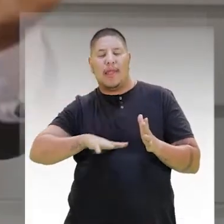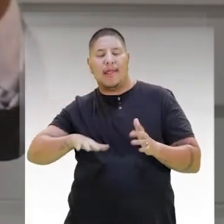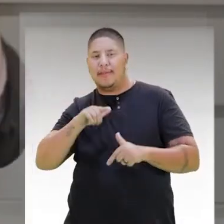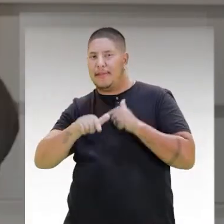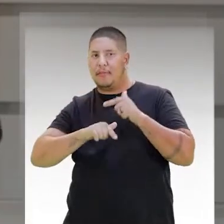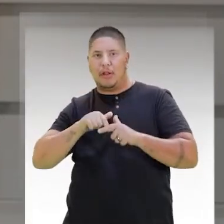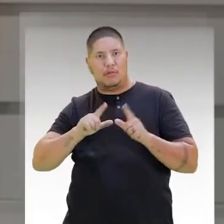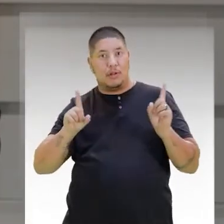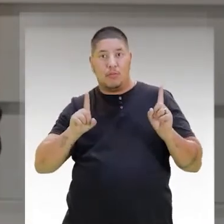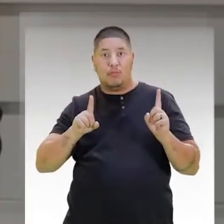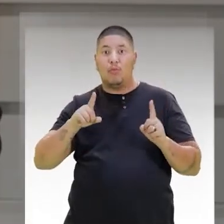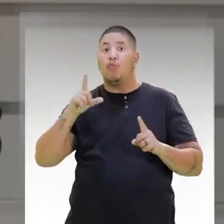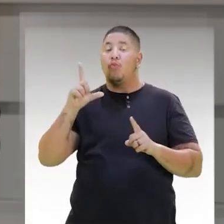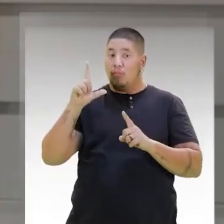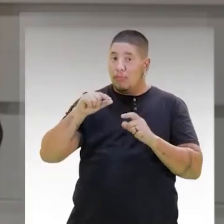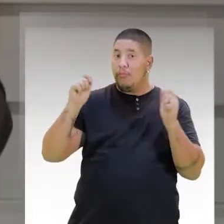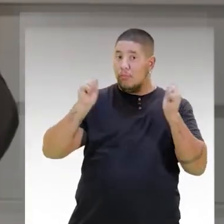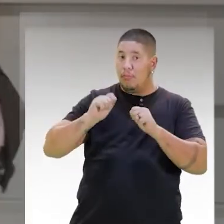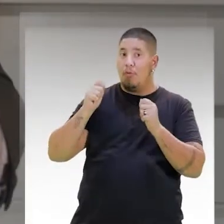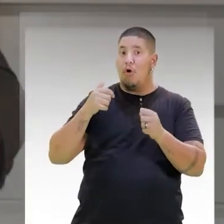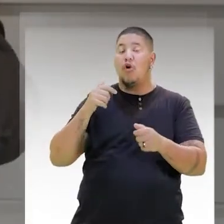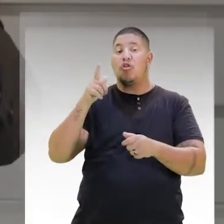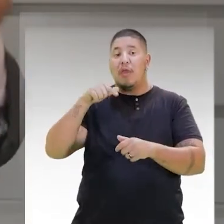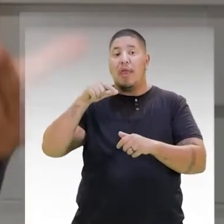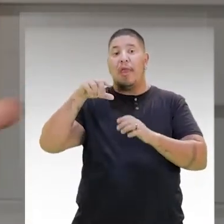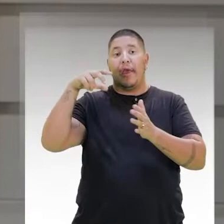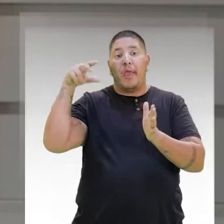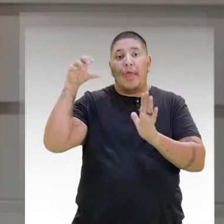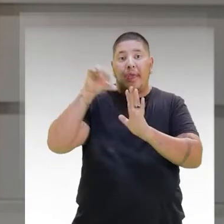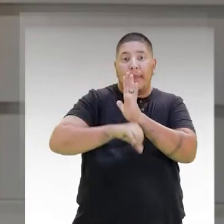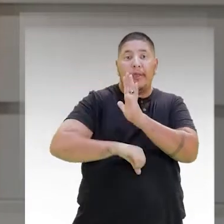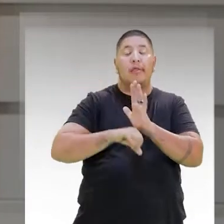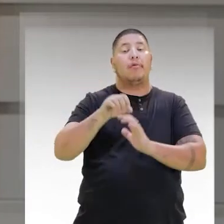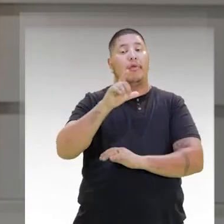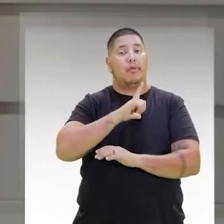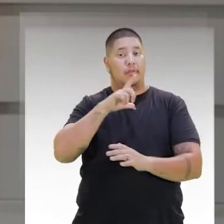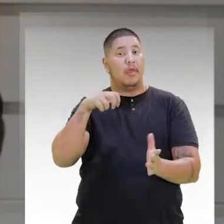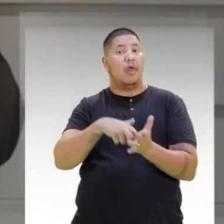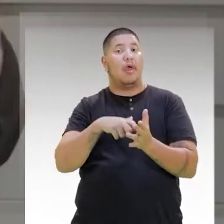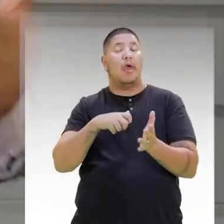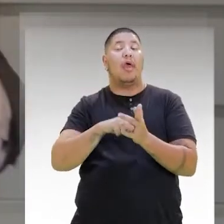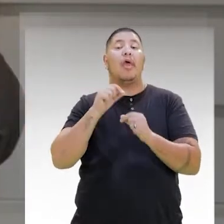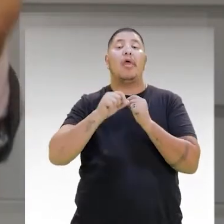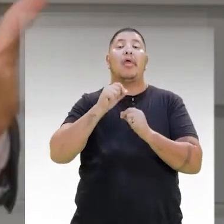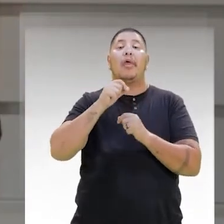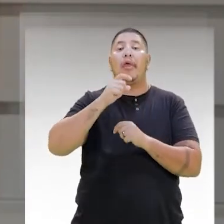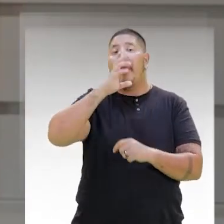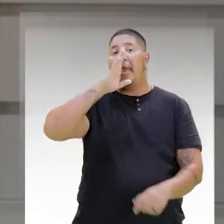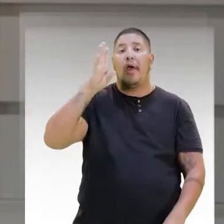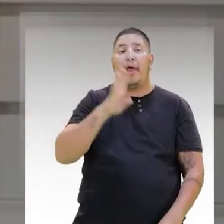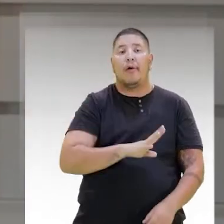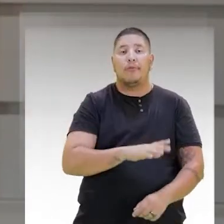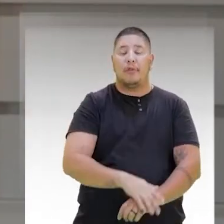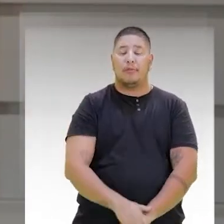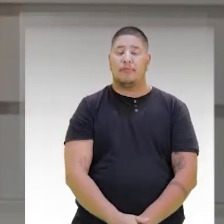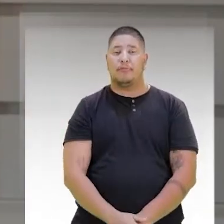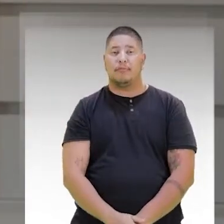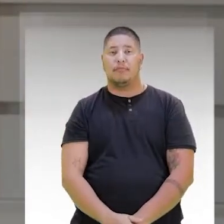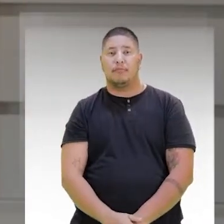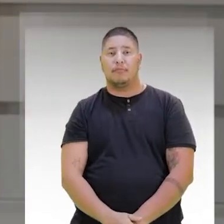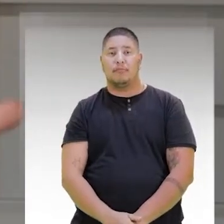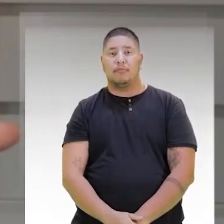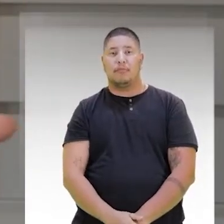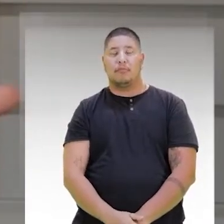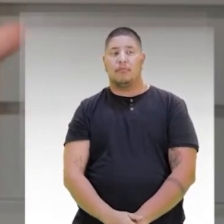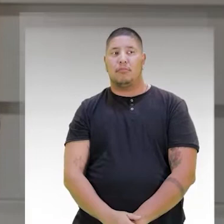não. O assédio eleitoral pode ser considerado crime e traz punições para quem for acusado de cometer essa irregularidade. O Ministério